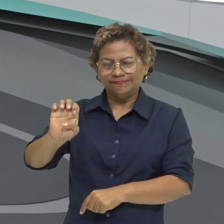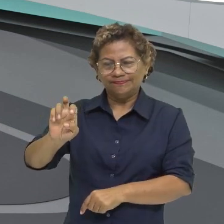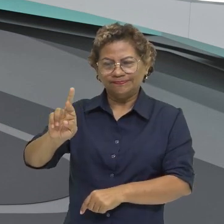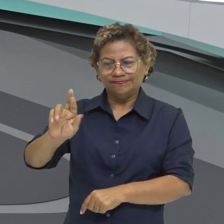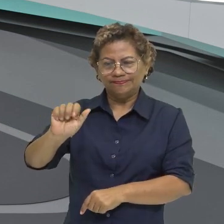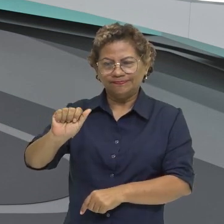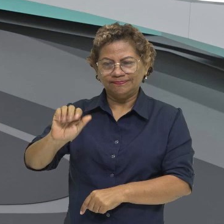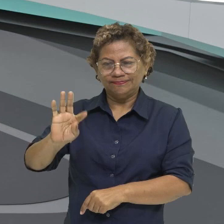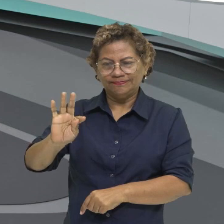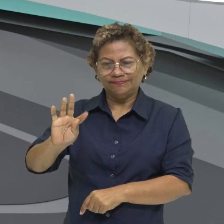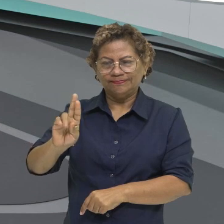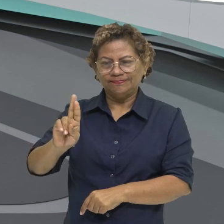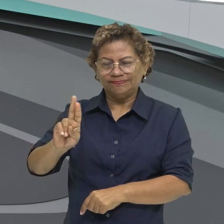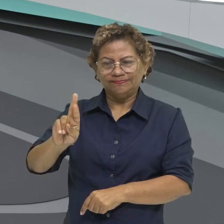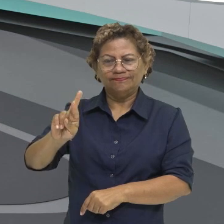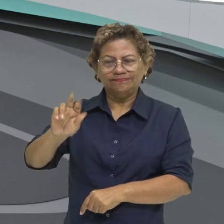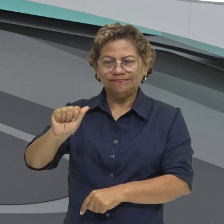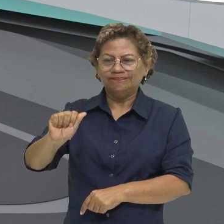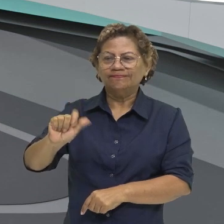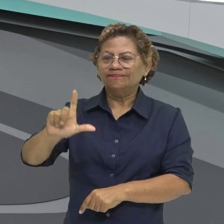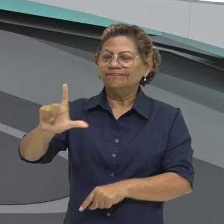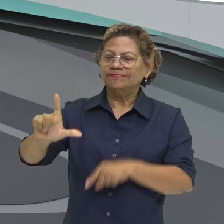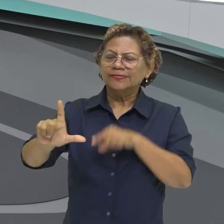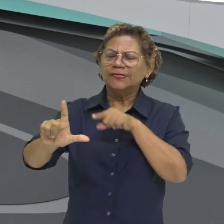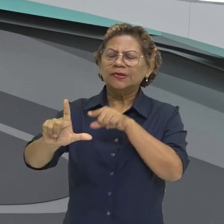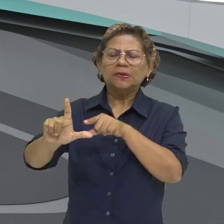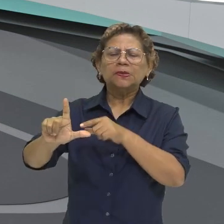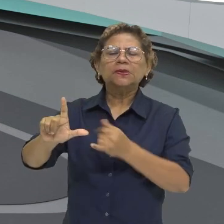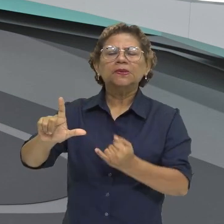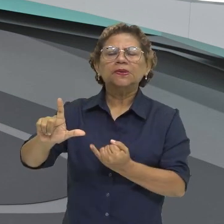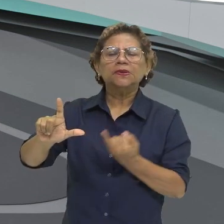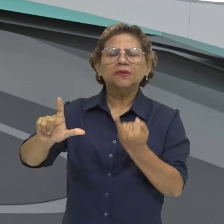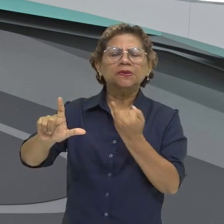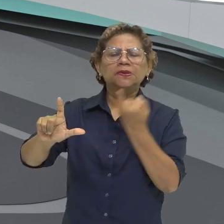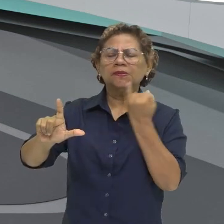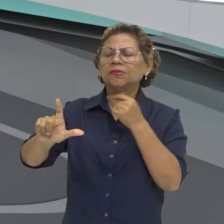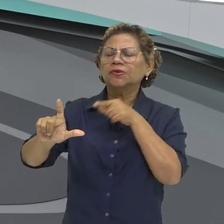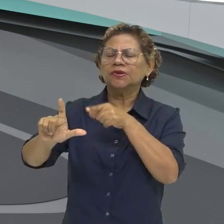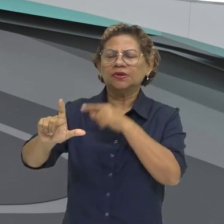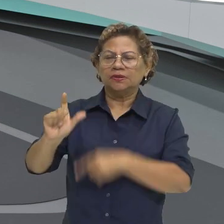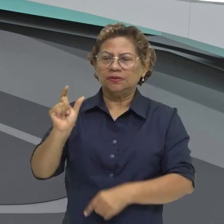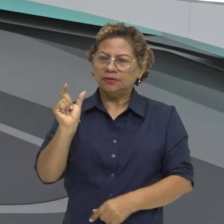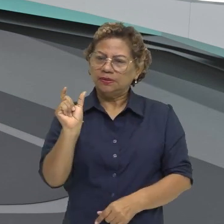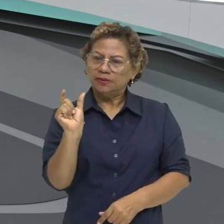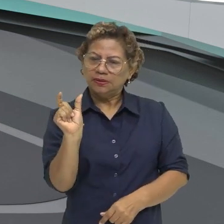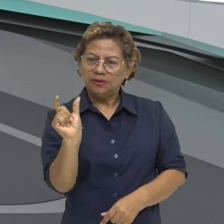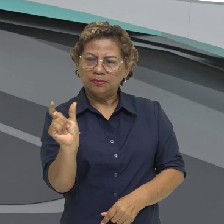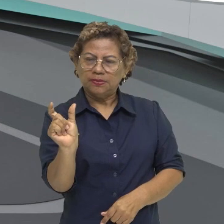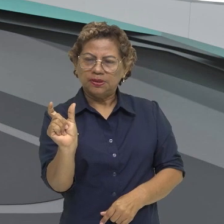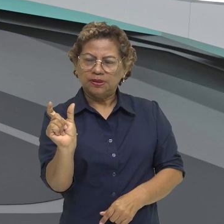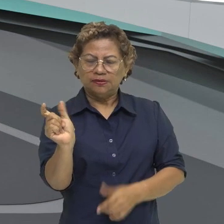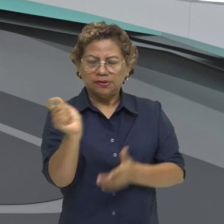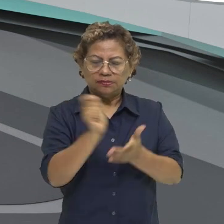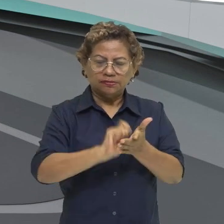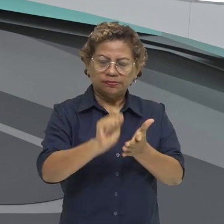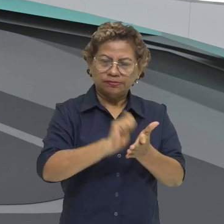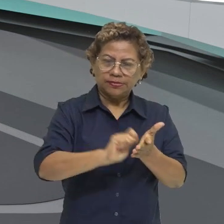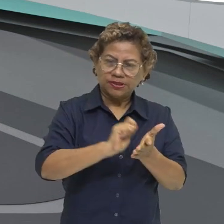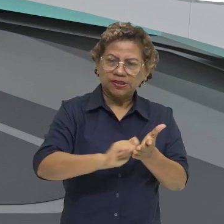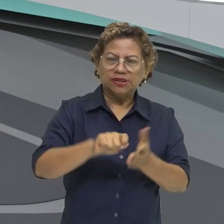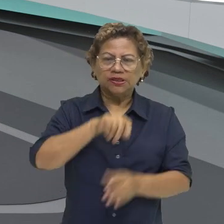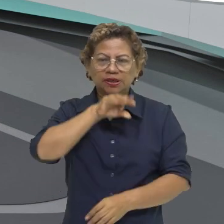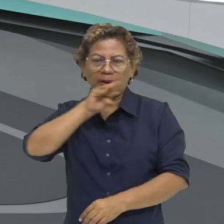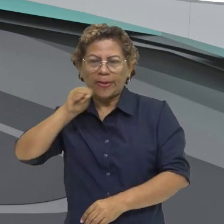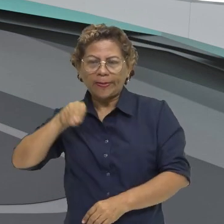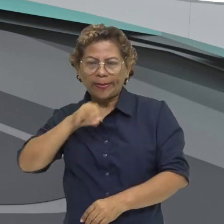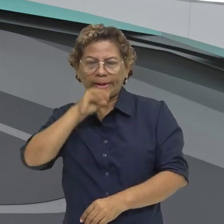A palavra. Isso mesmo, né? O elemento da literatura é a palavra, escrita e oral.